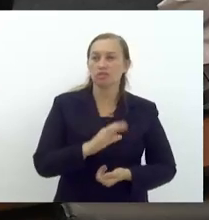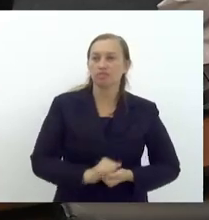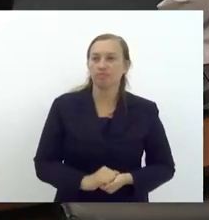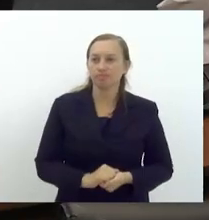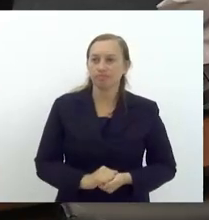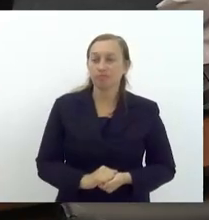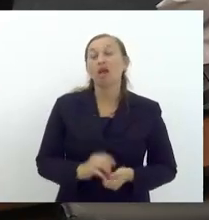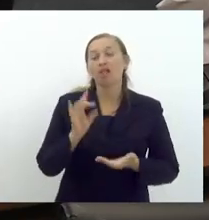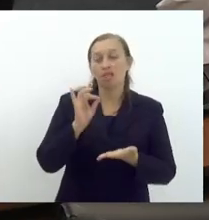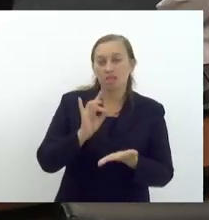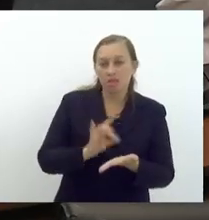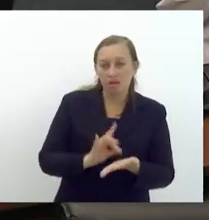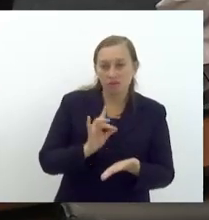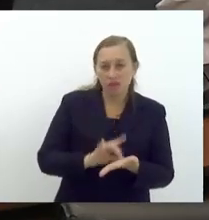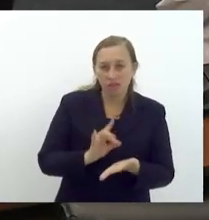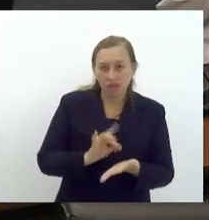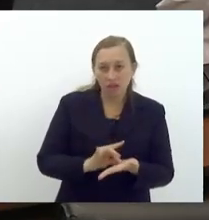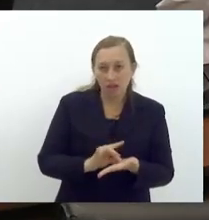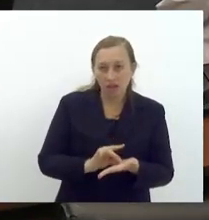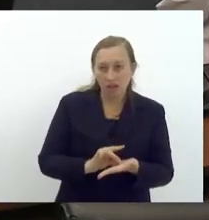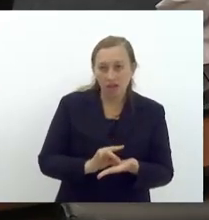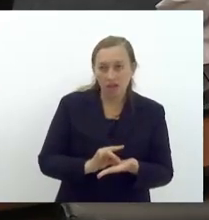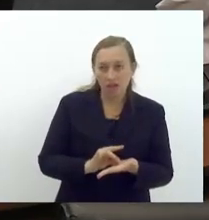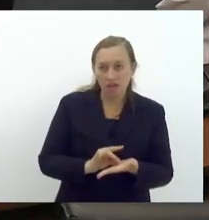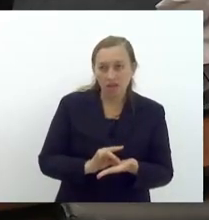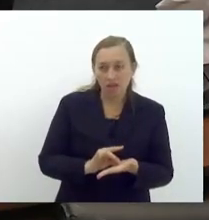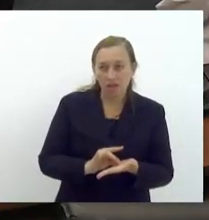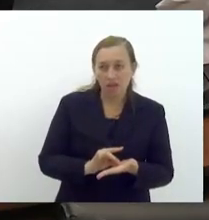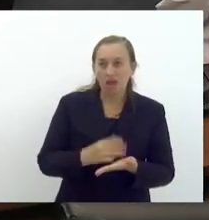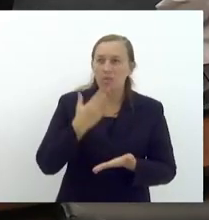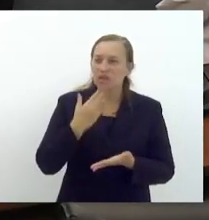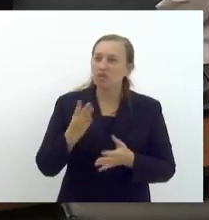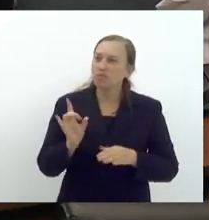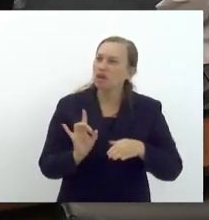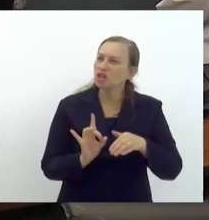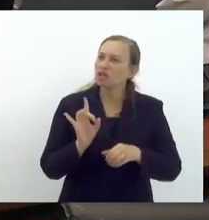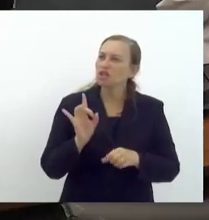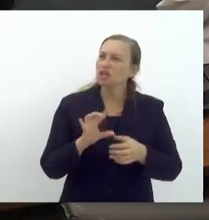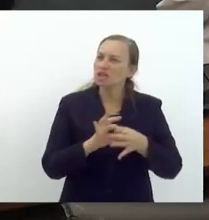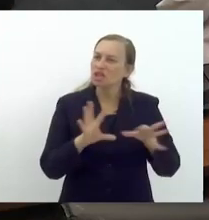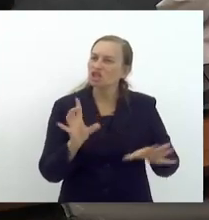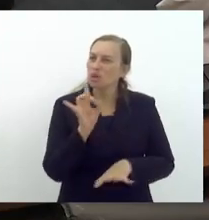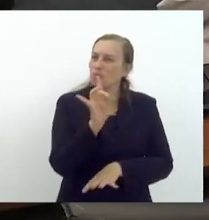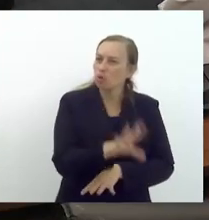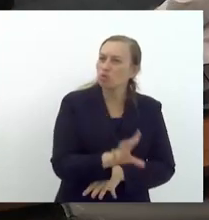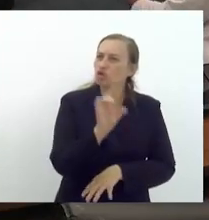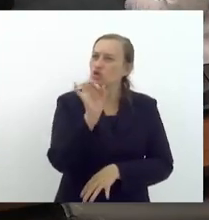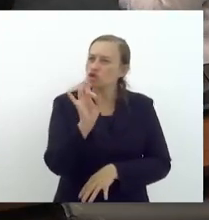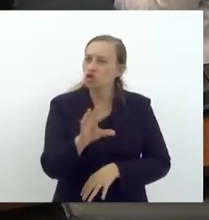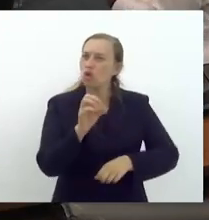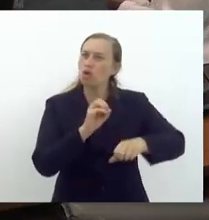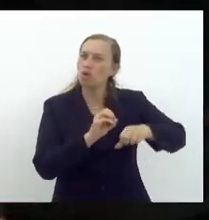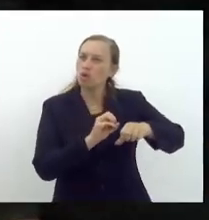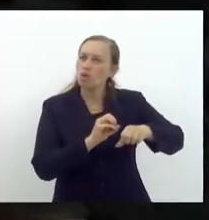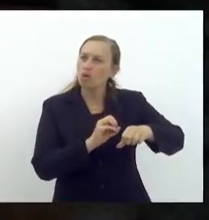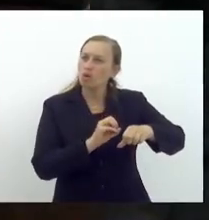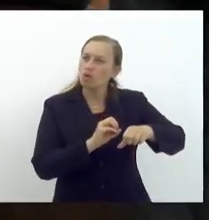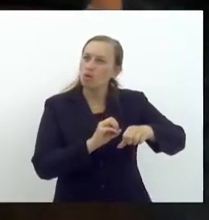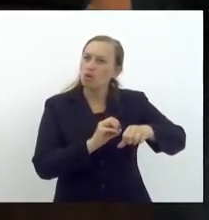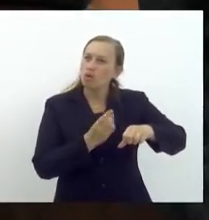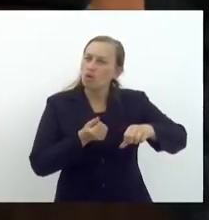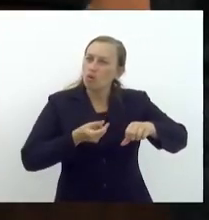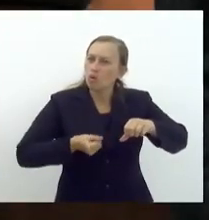na verdade deixar por último tá pedindo para deixar por último Sem problema se tiver ali o que que estaria